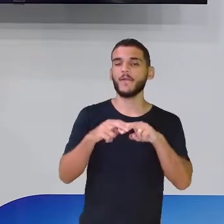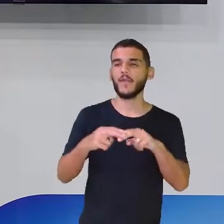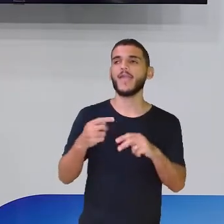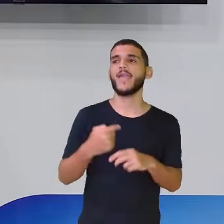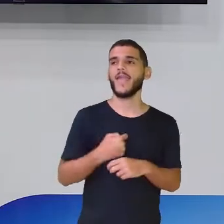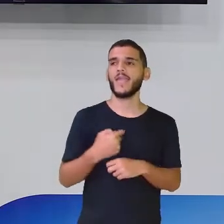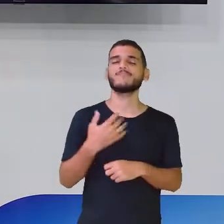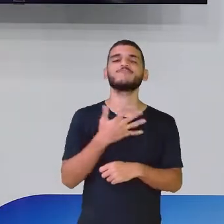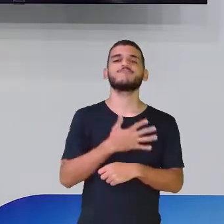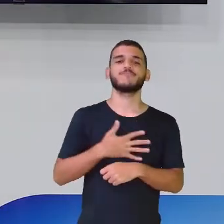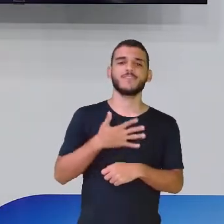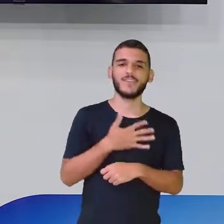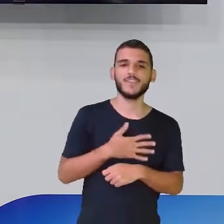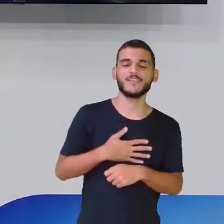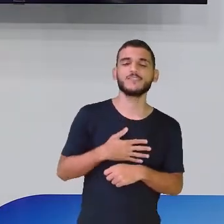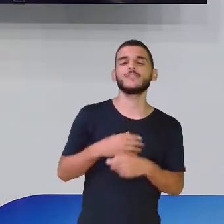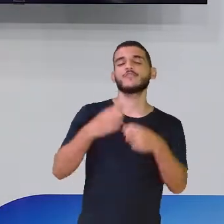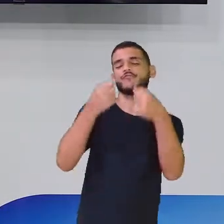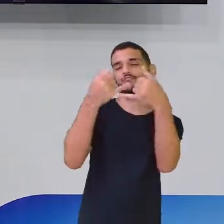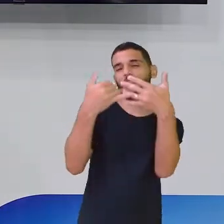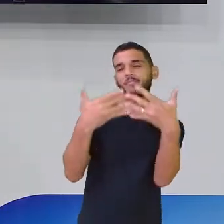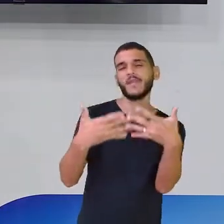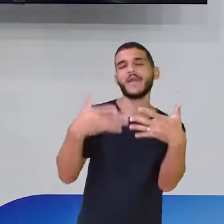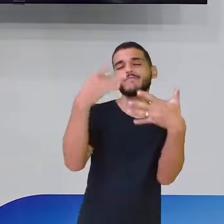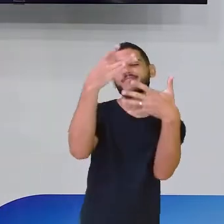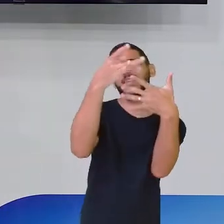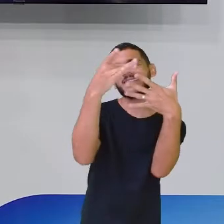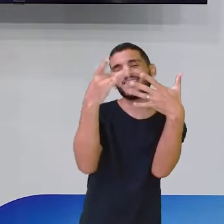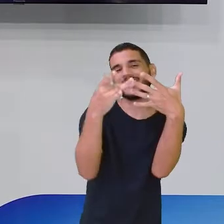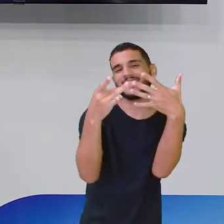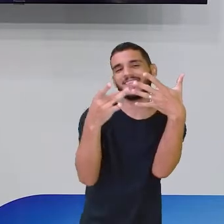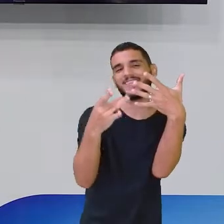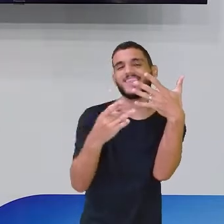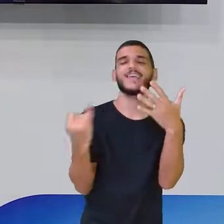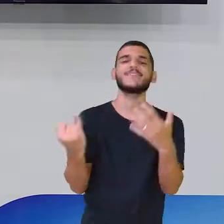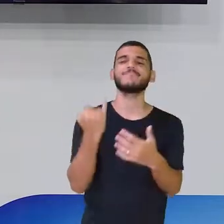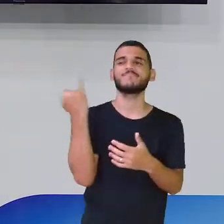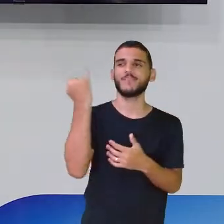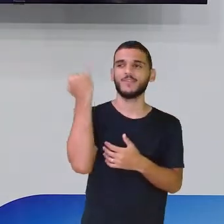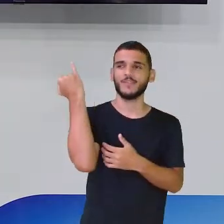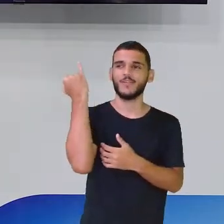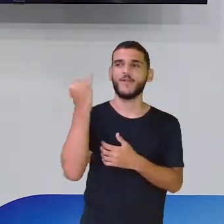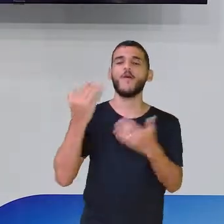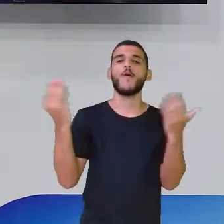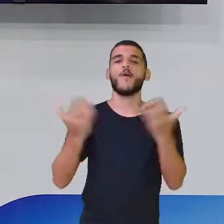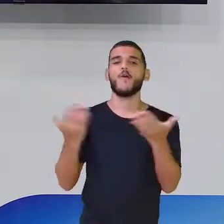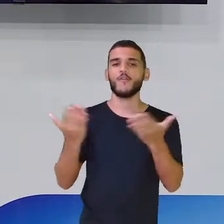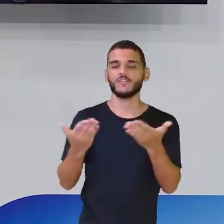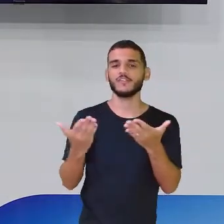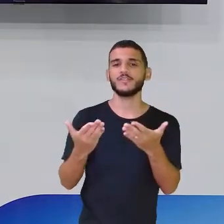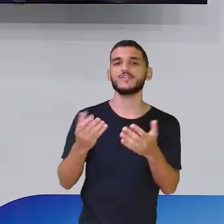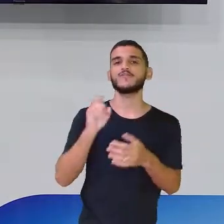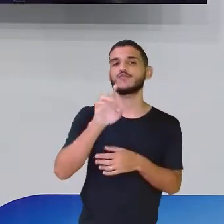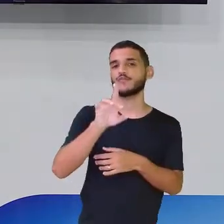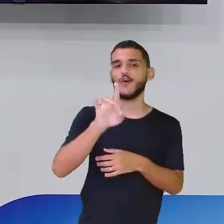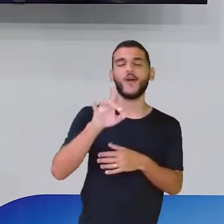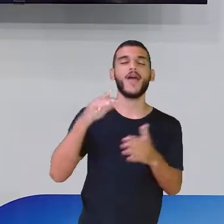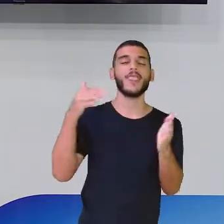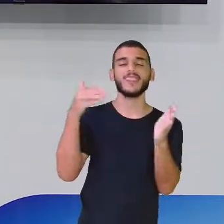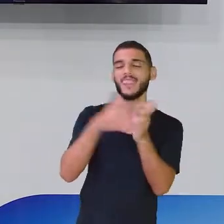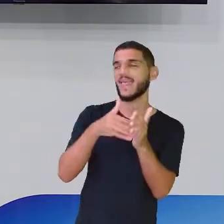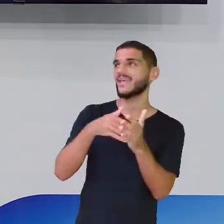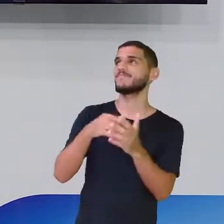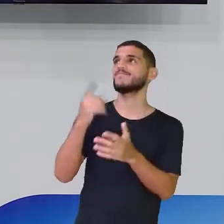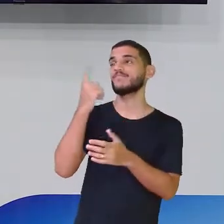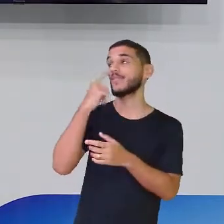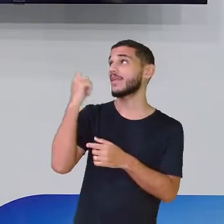questão da gente esmiuçar bastante esse conteúdo, porque ele é muito importante. Então, a gente vai... Hoje vai só até esse slide e a gente conclui essa